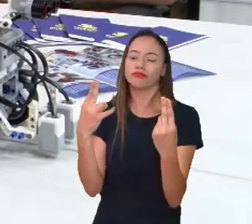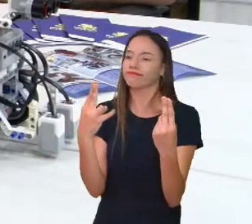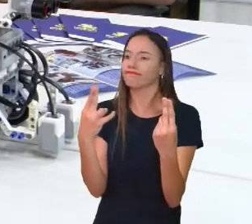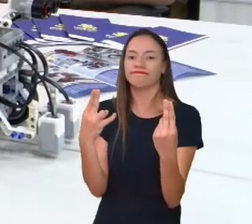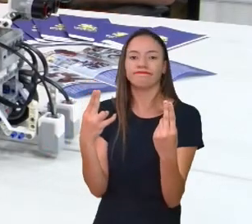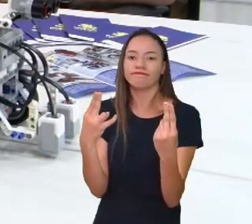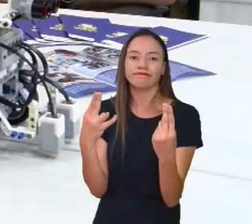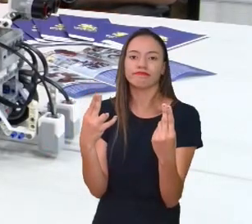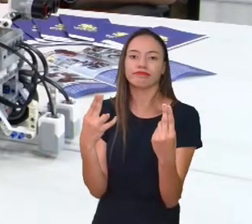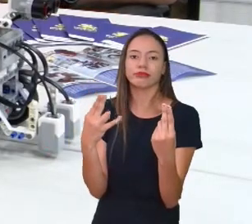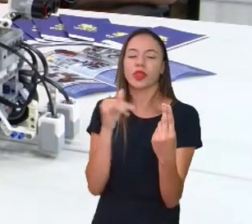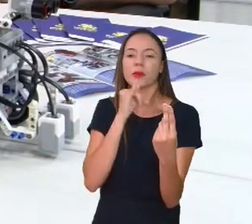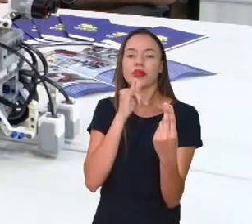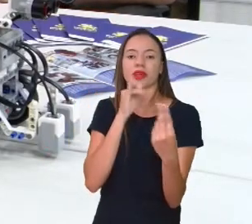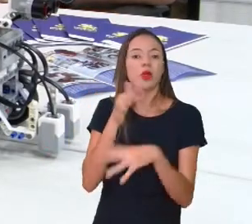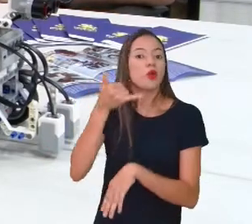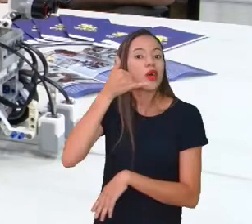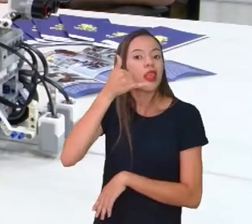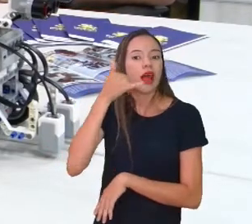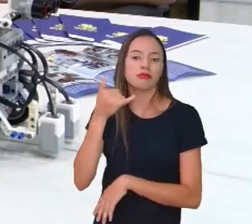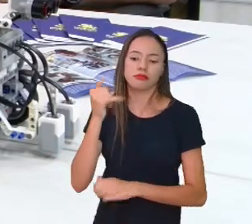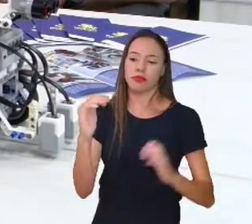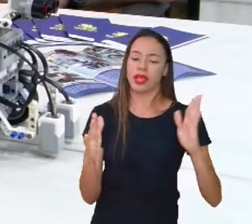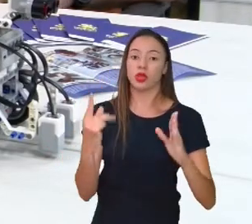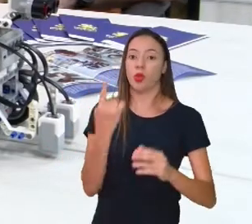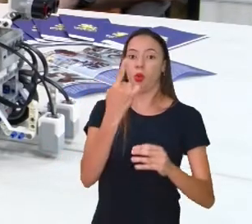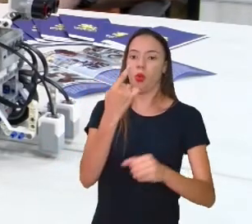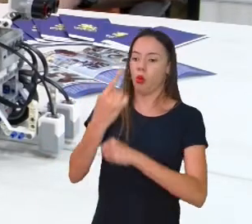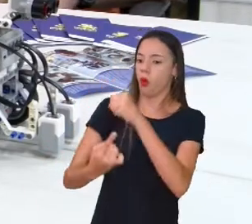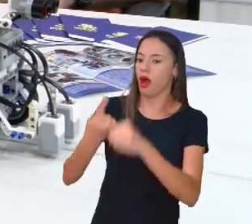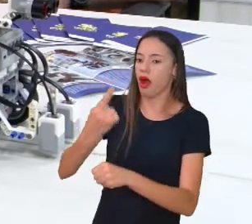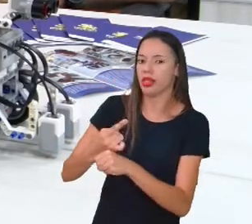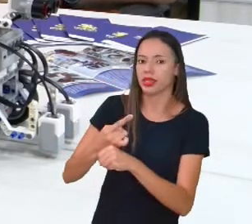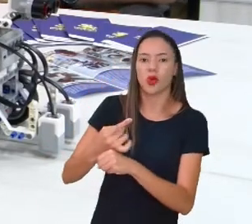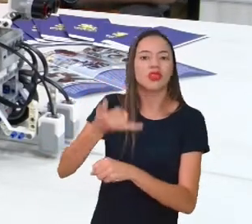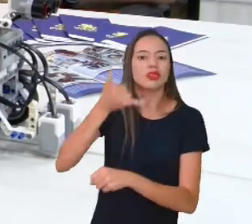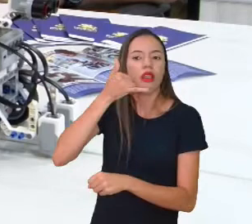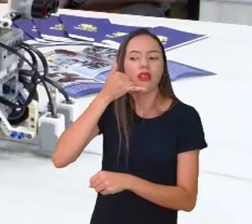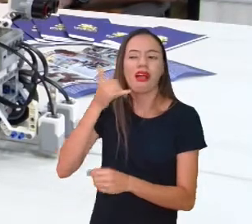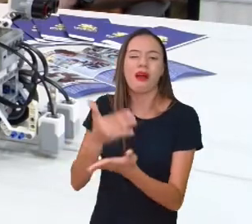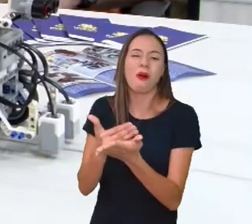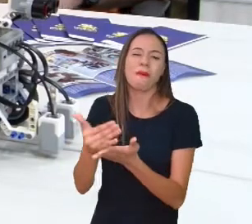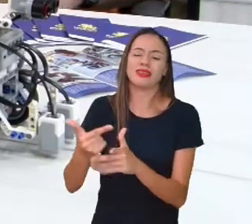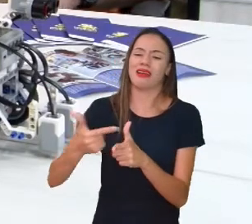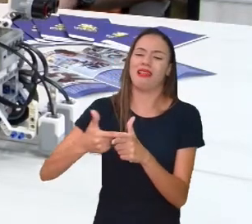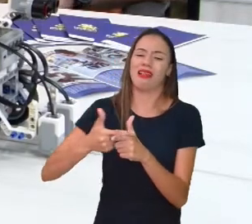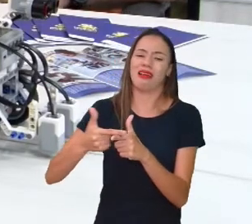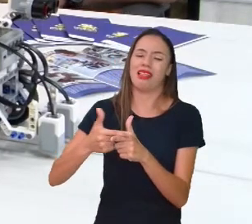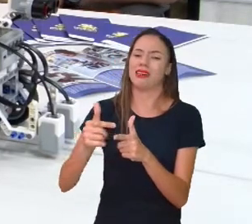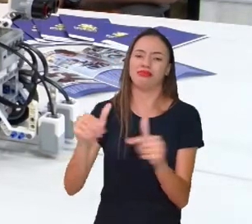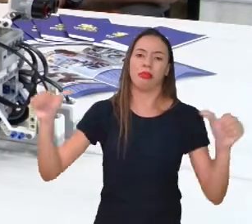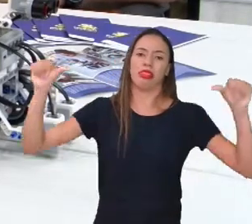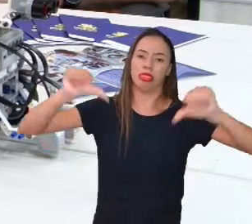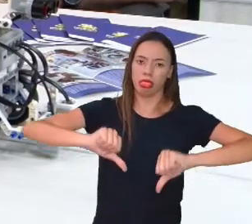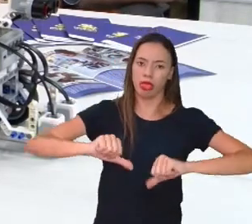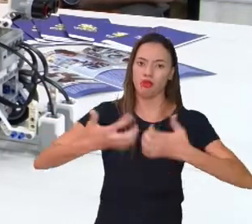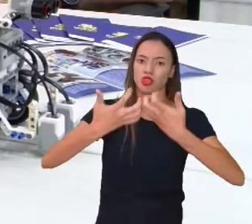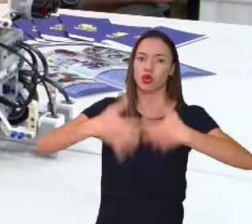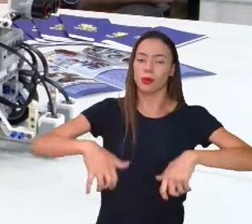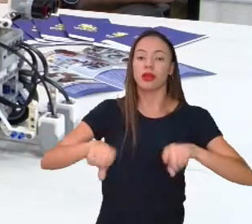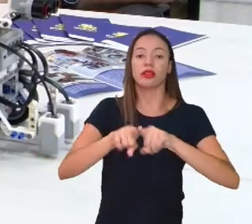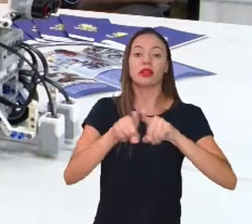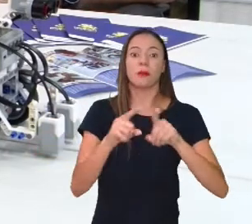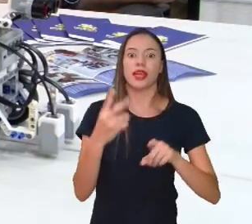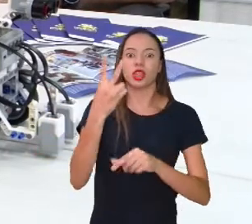vezes o celular deu um ano, bateu um ano, o celular começa a dar problema. Em outros, 2 anos. Aquele computador que